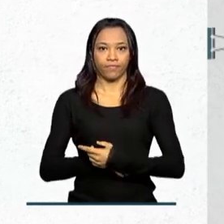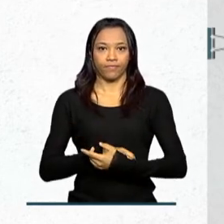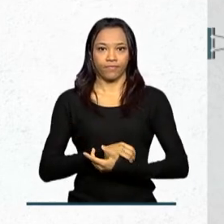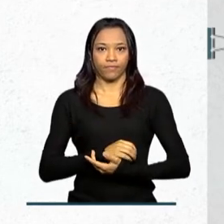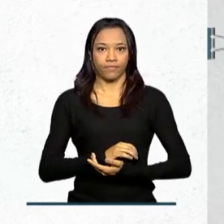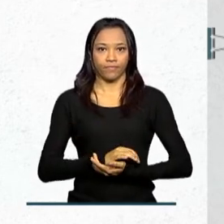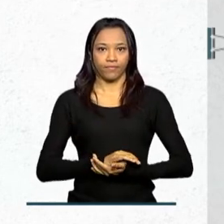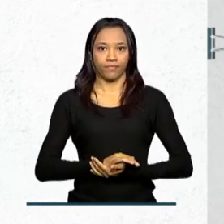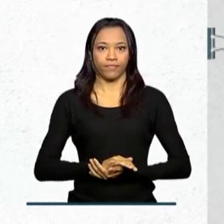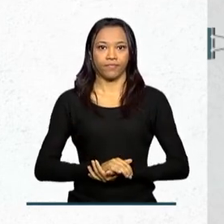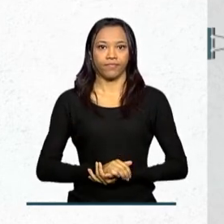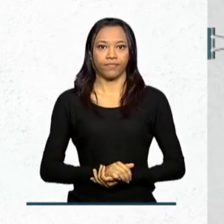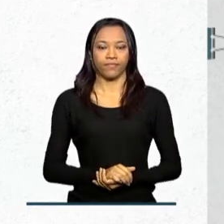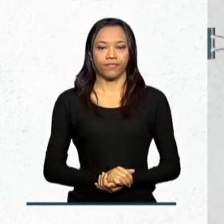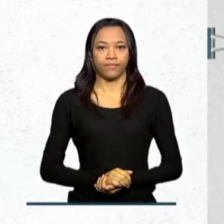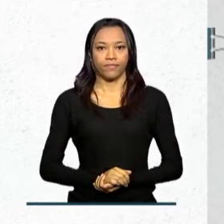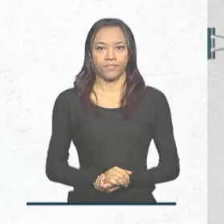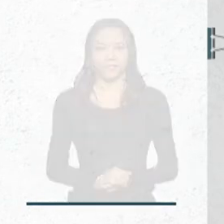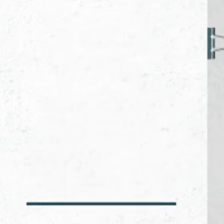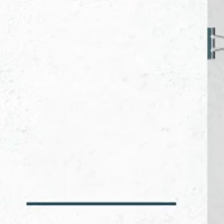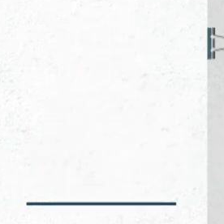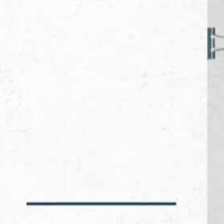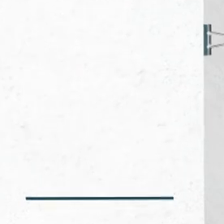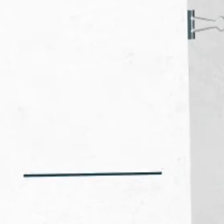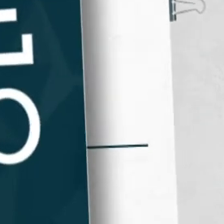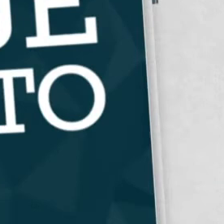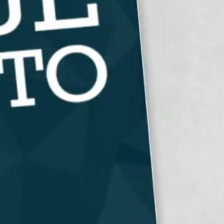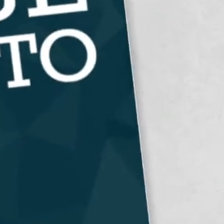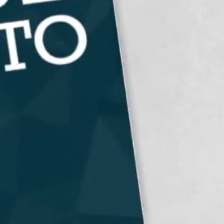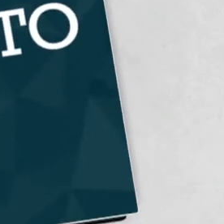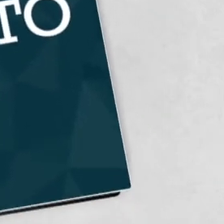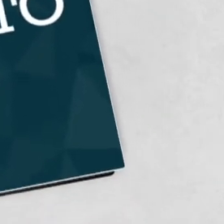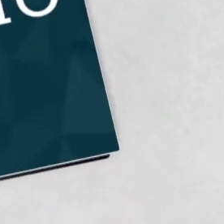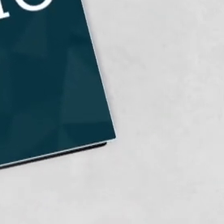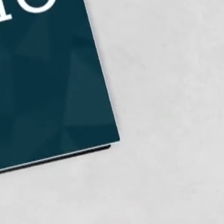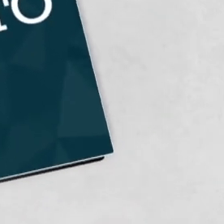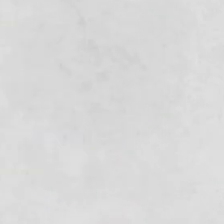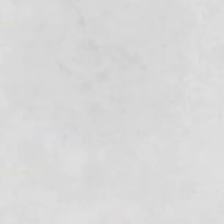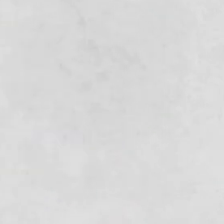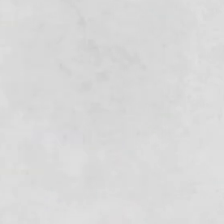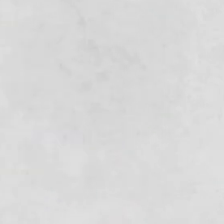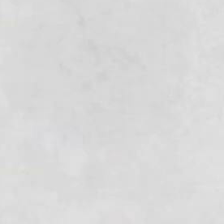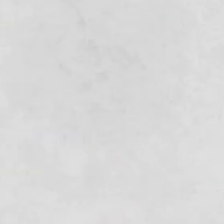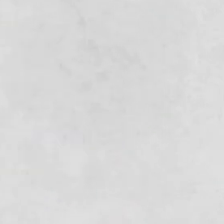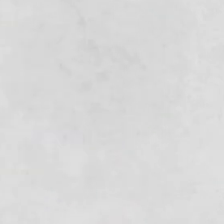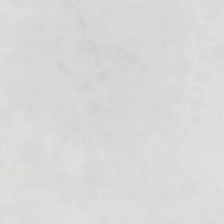0800-61-6161.